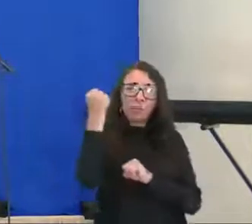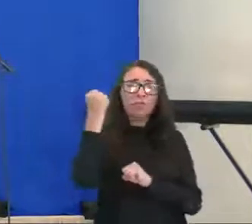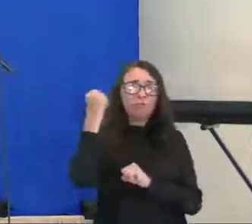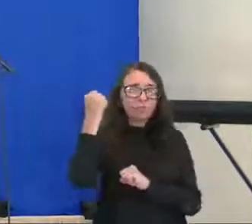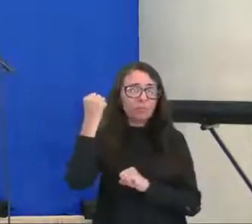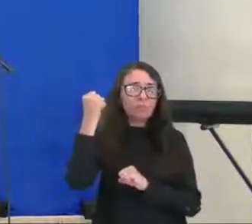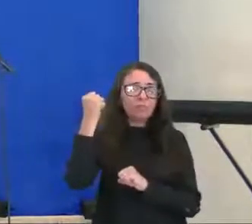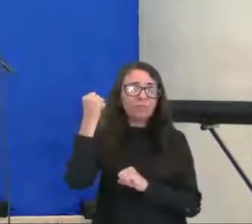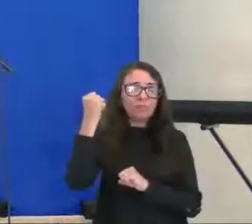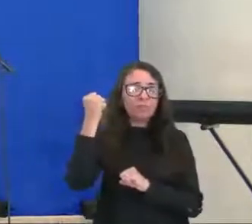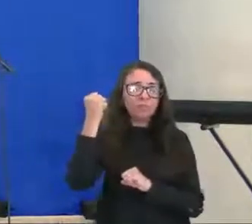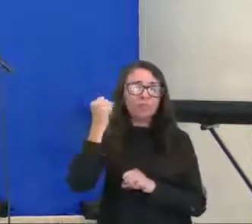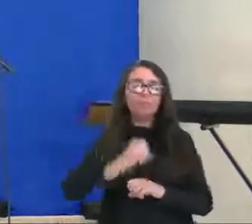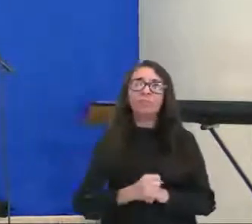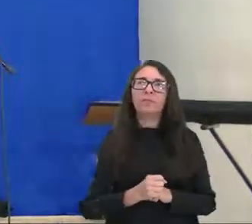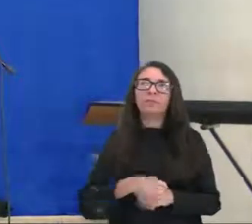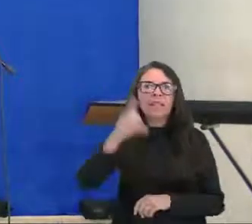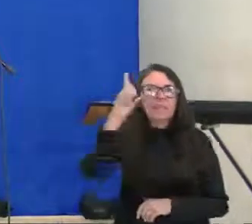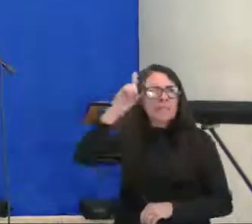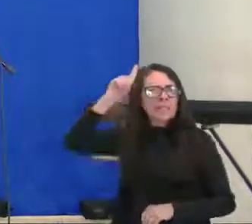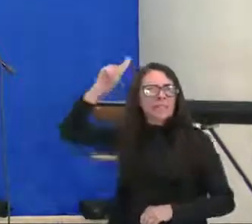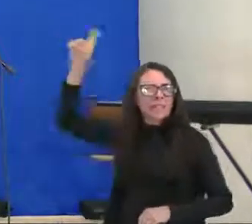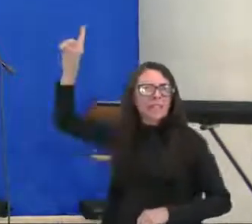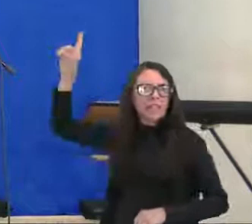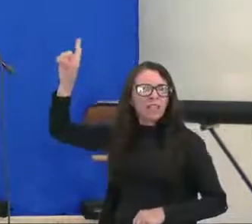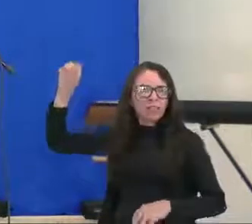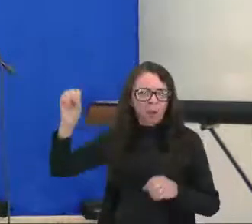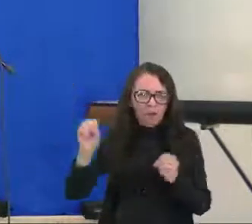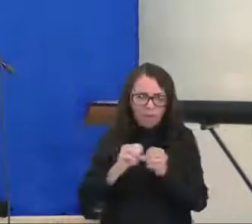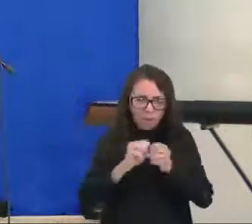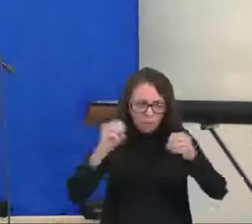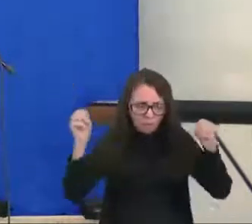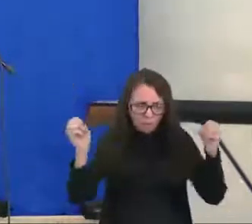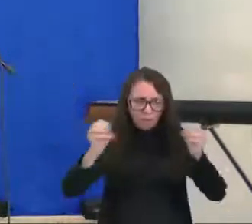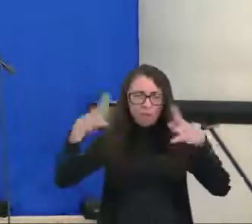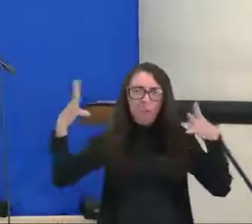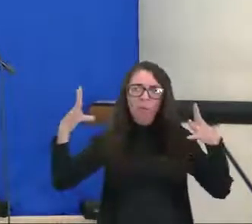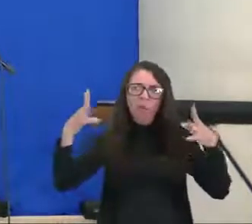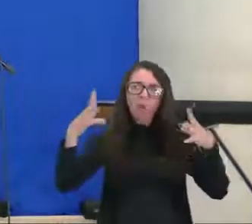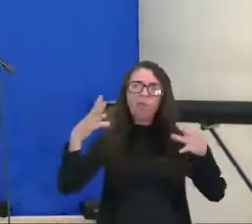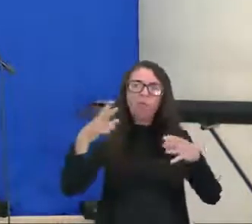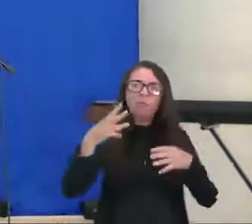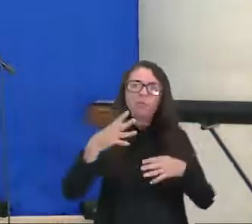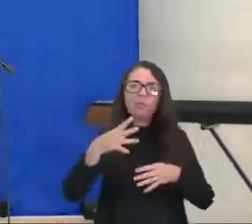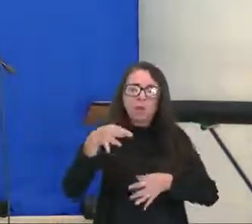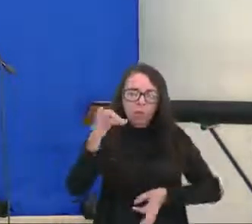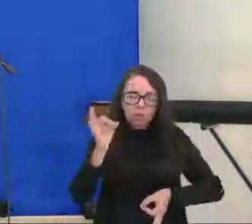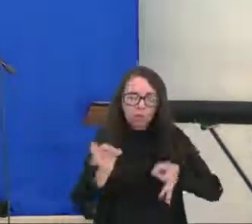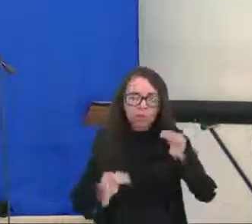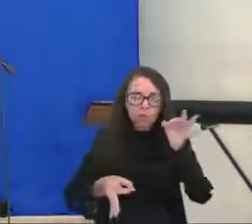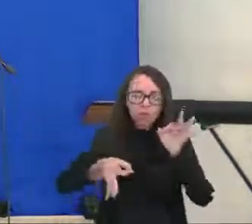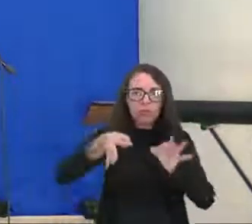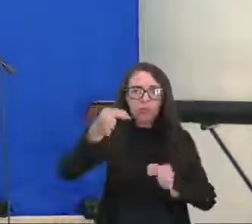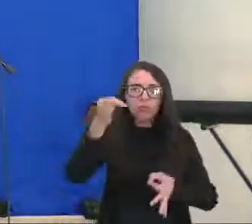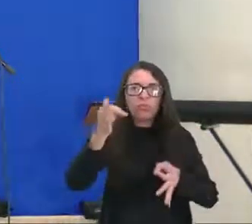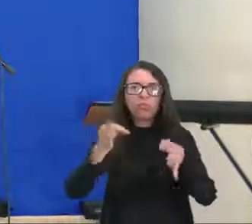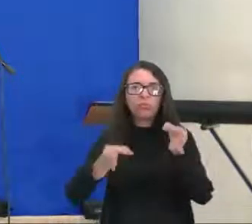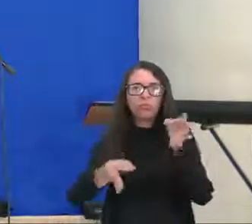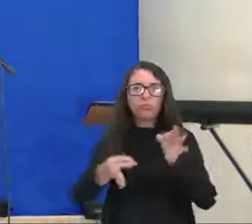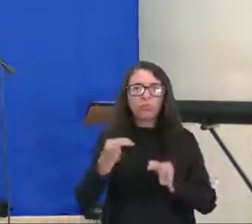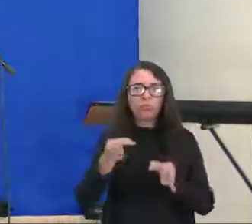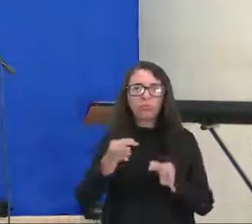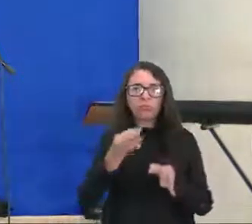tantos Deus criou o juiz, né, a figura do juiz, ao pedido do povo. Mas